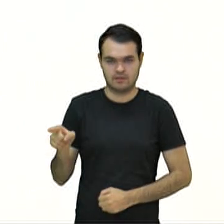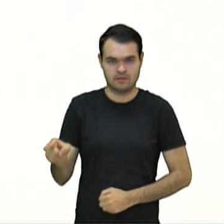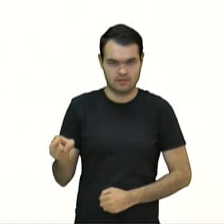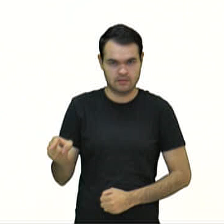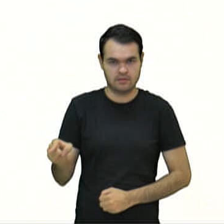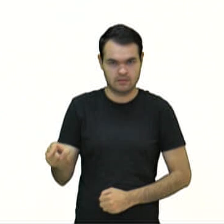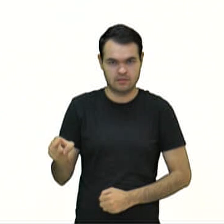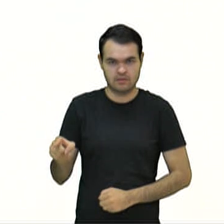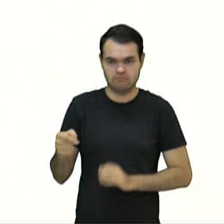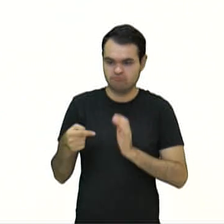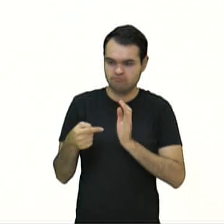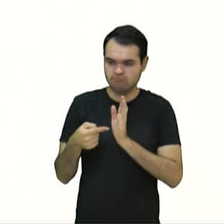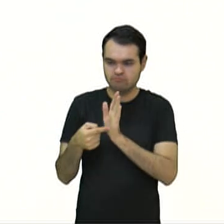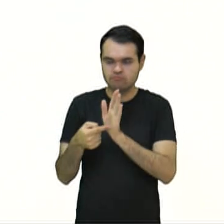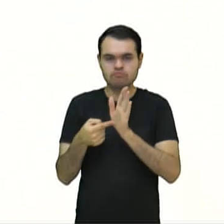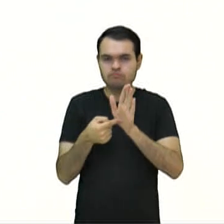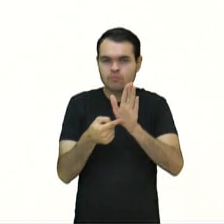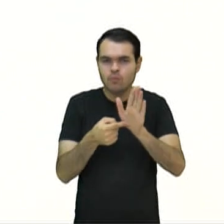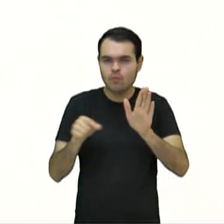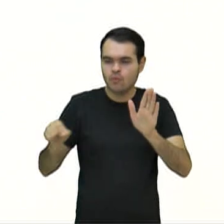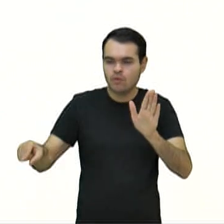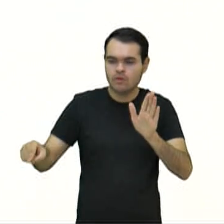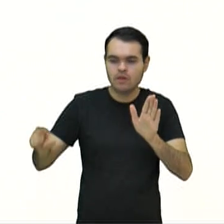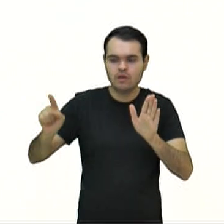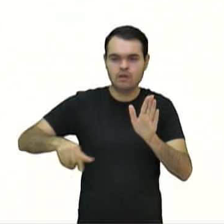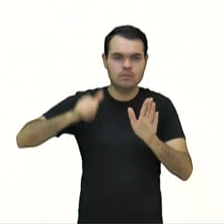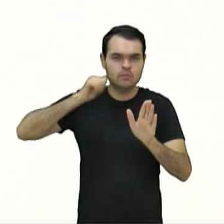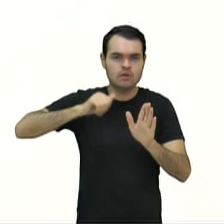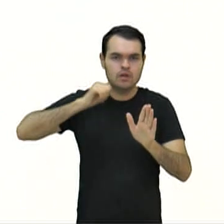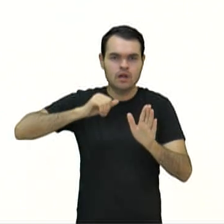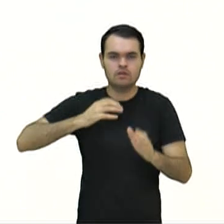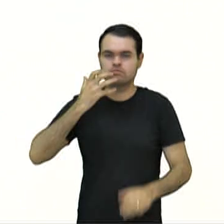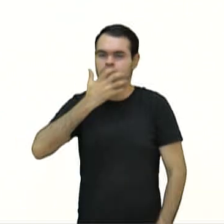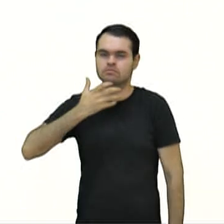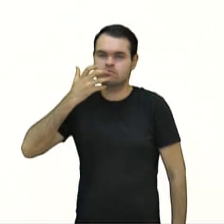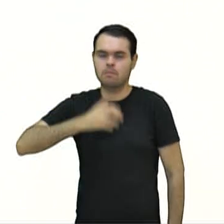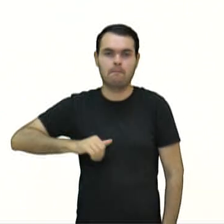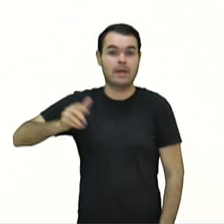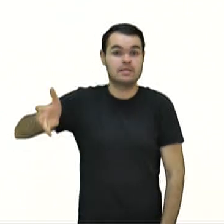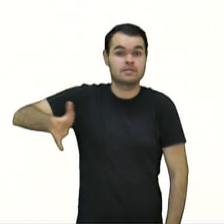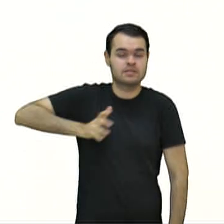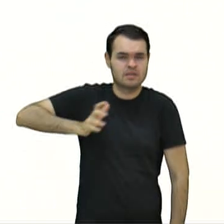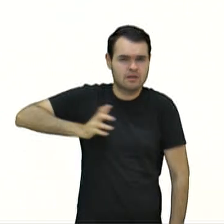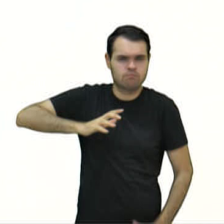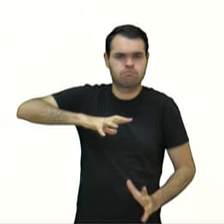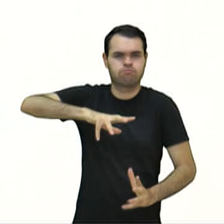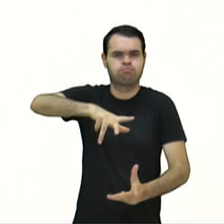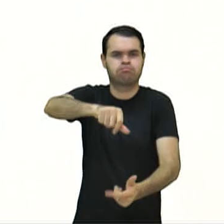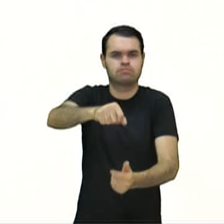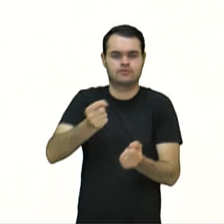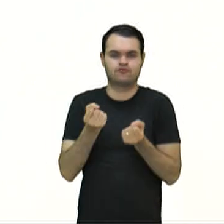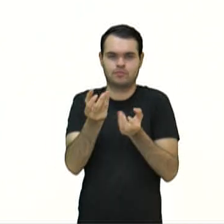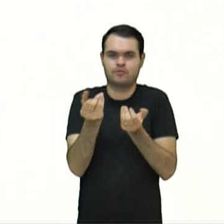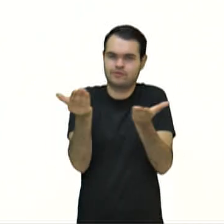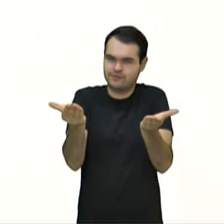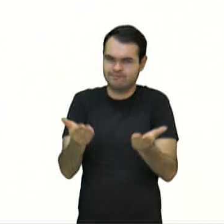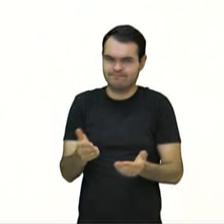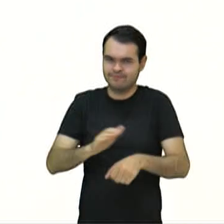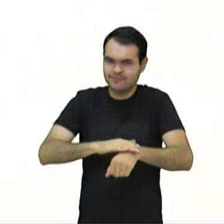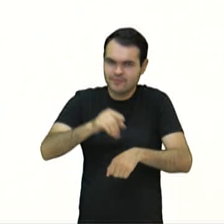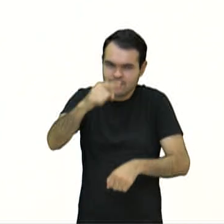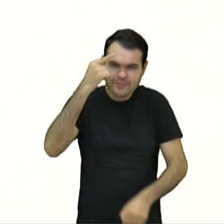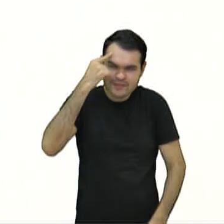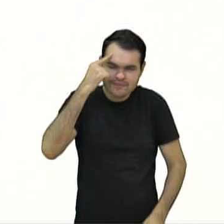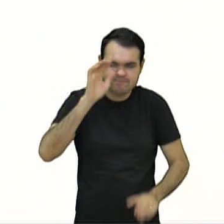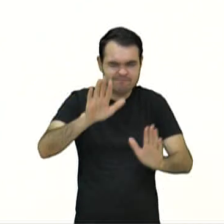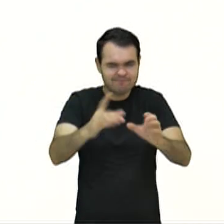ou indicada como a mulher cantora mais rica do mundo. A informação está aqui, vou dar um tempinho para vocês